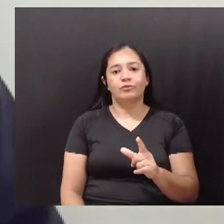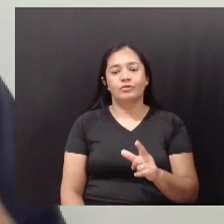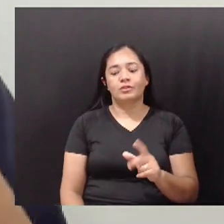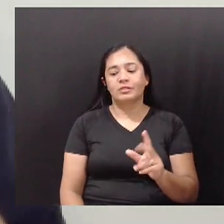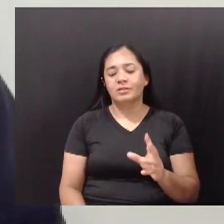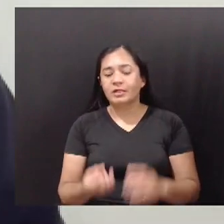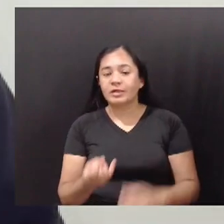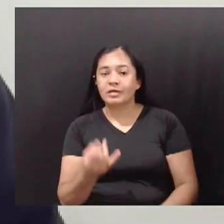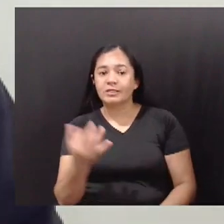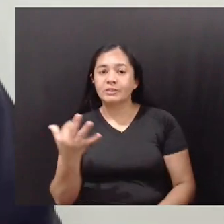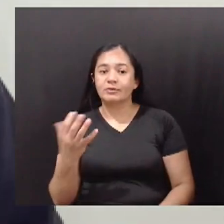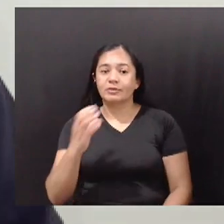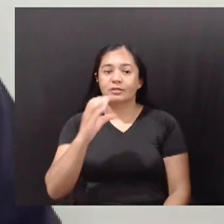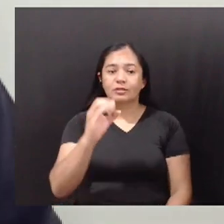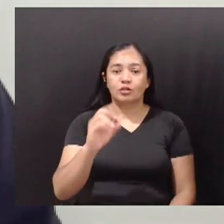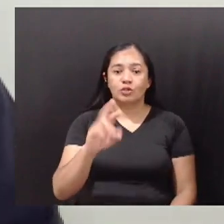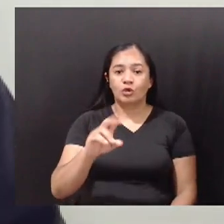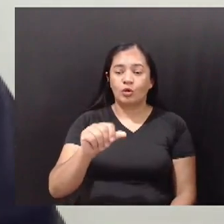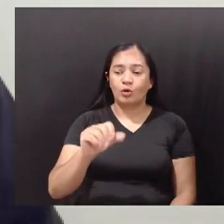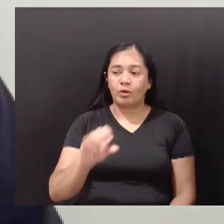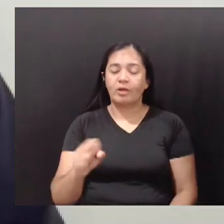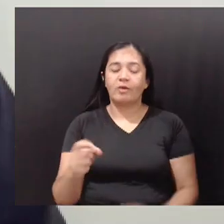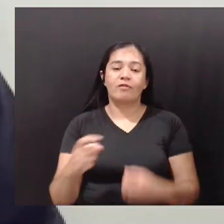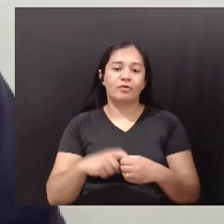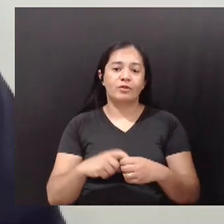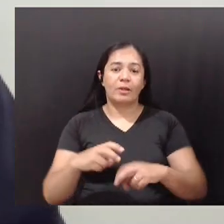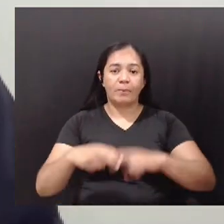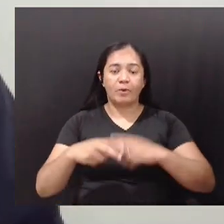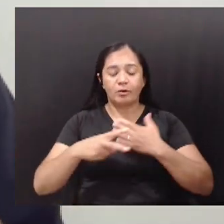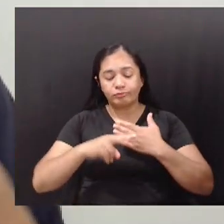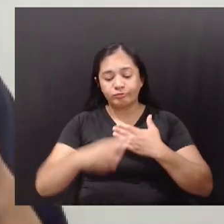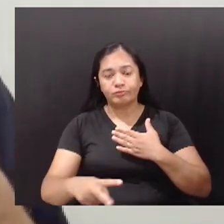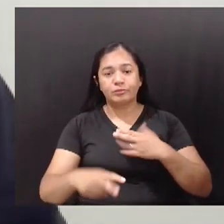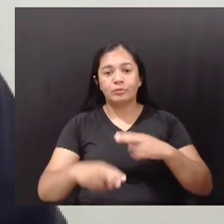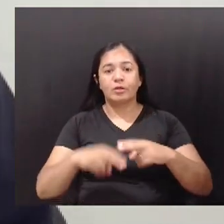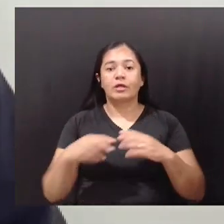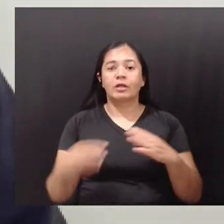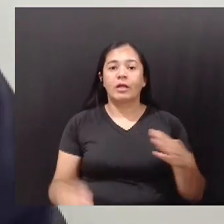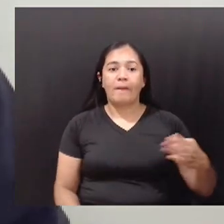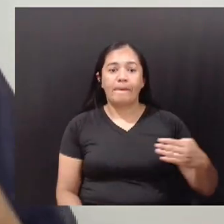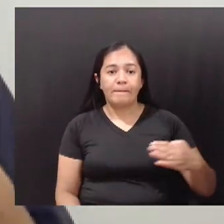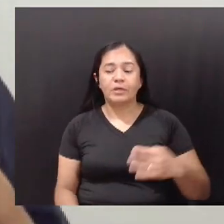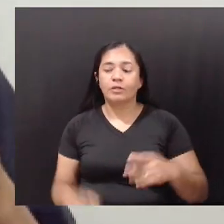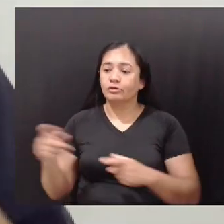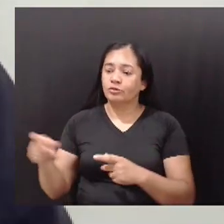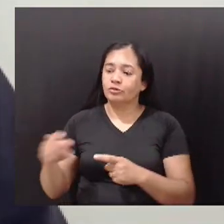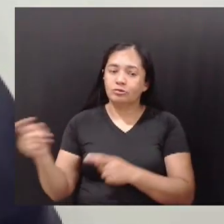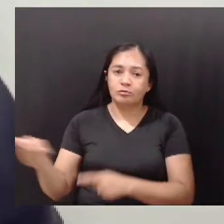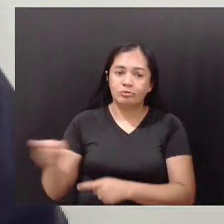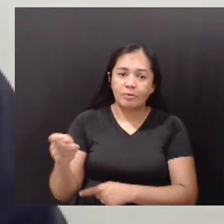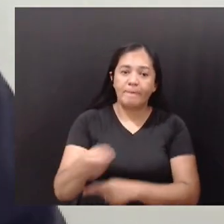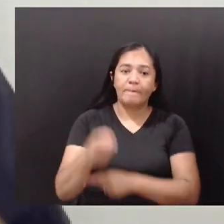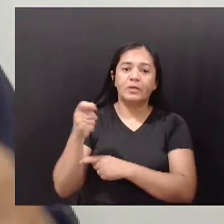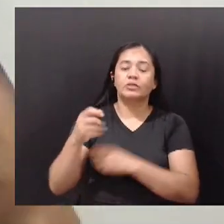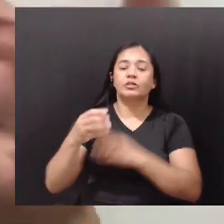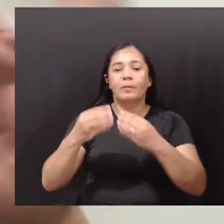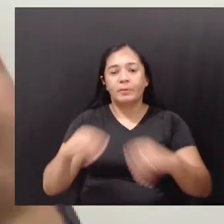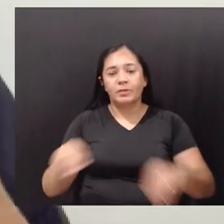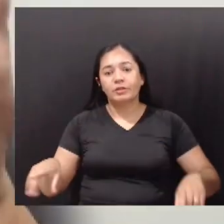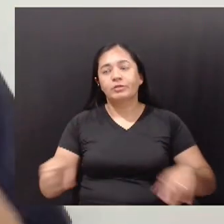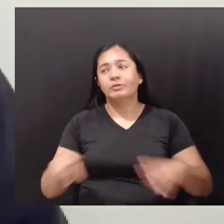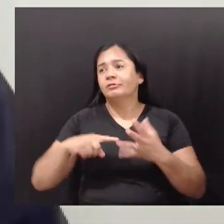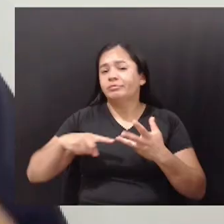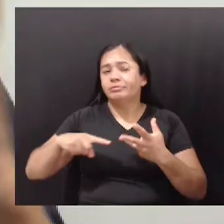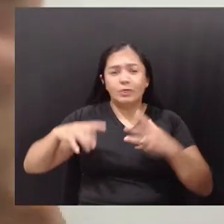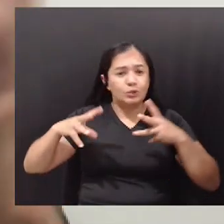corais com o impacto que traz para peixe, para pesca mesmo, é um impacto muito grande, para tubarões, para raias. A verdade